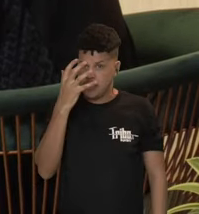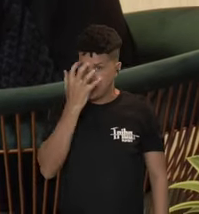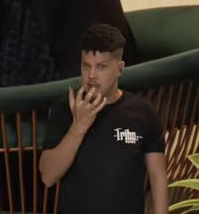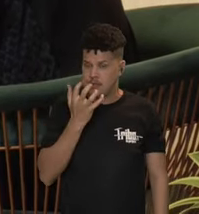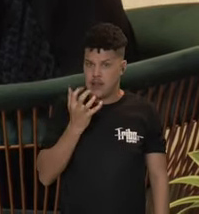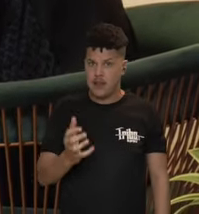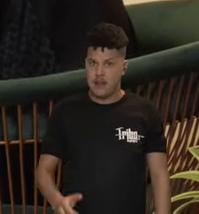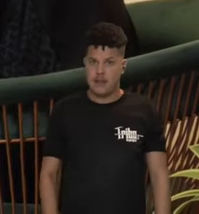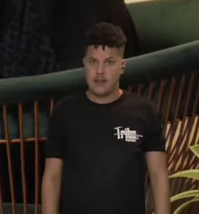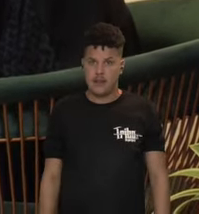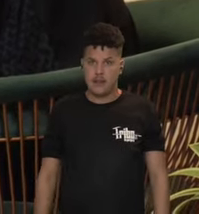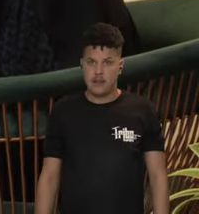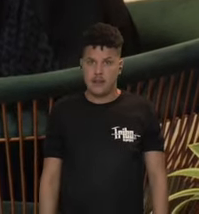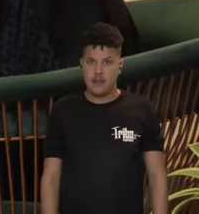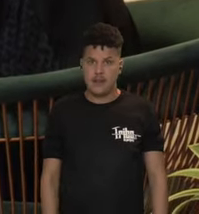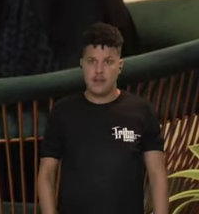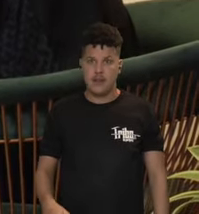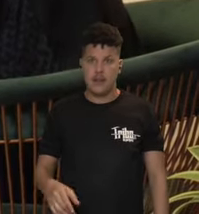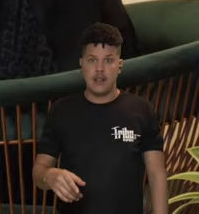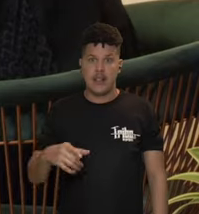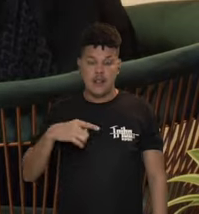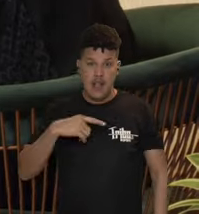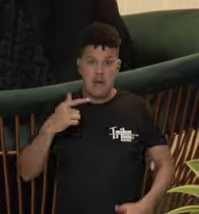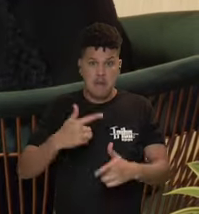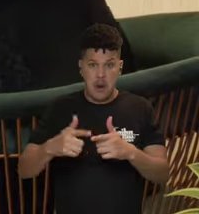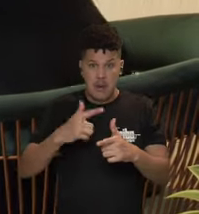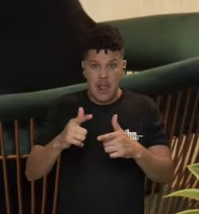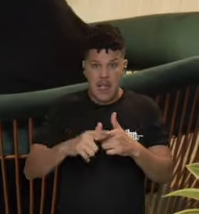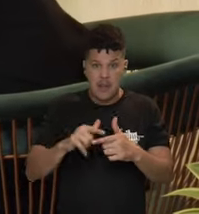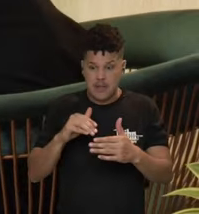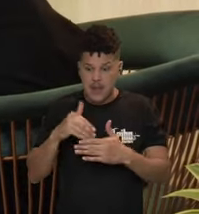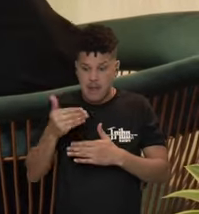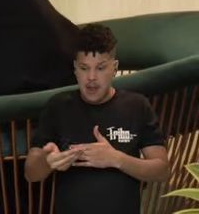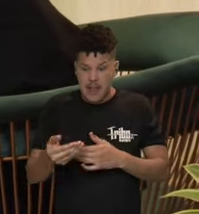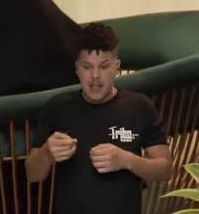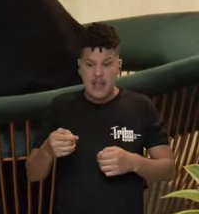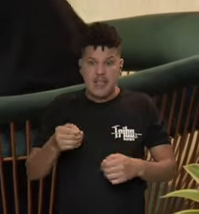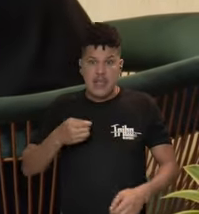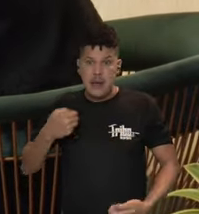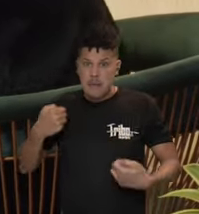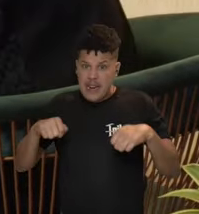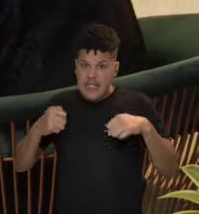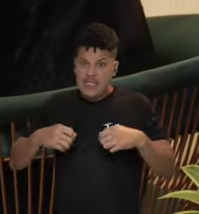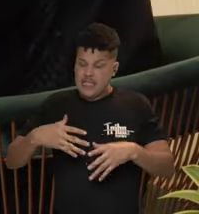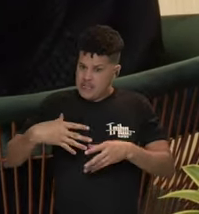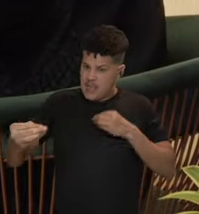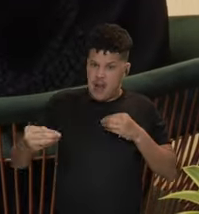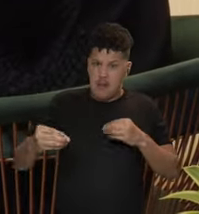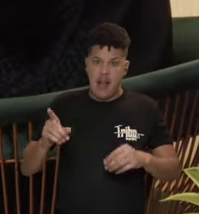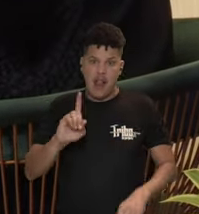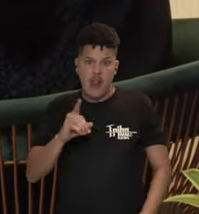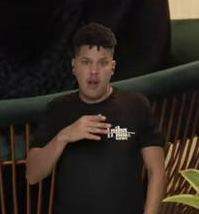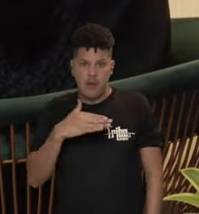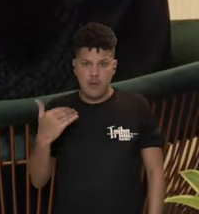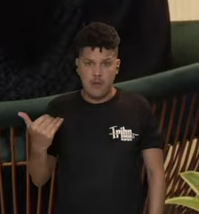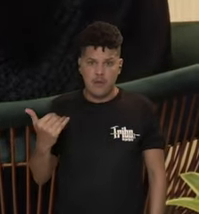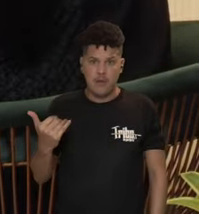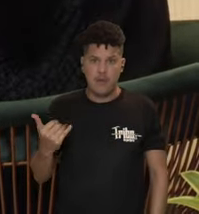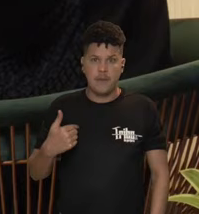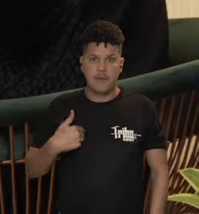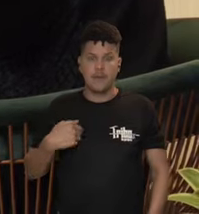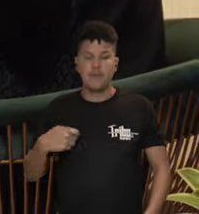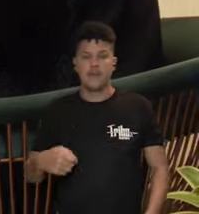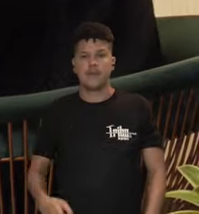gente tá... Pô, tem um precipício, a gente tá na beira dele. Só depende da gente, pra gente escapar desse precipício. E é isso,